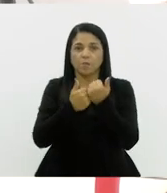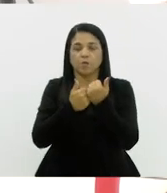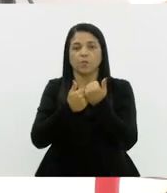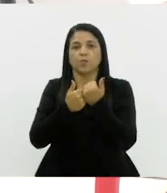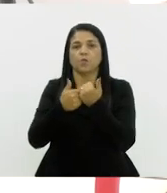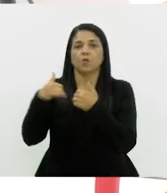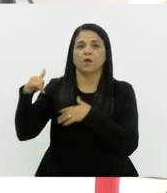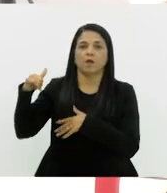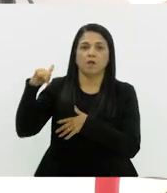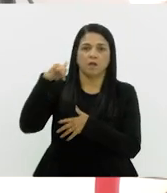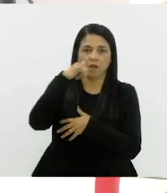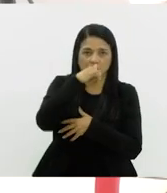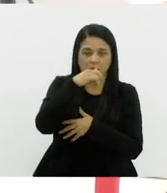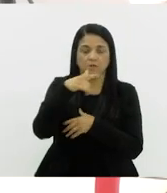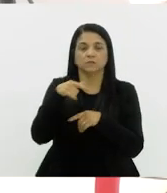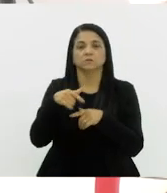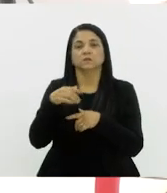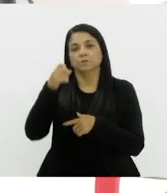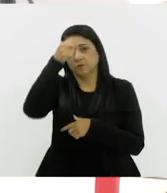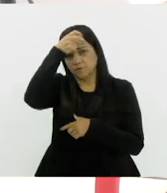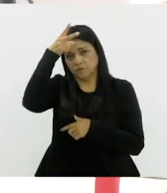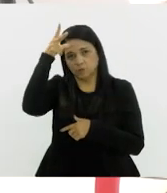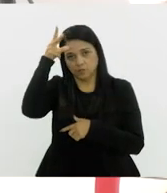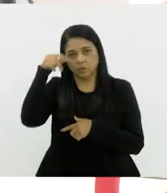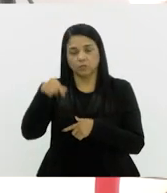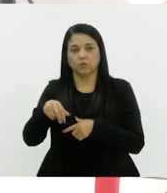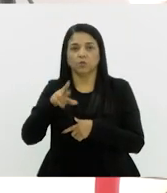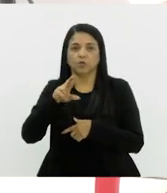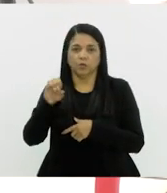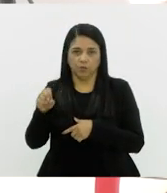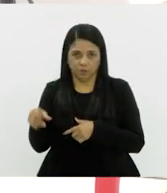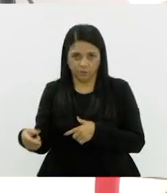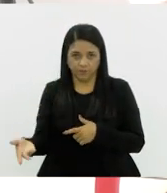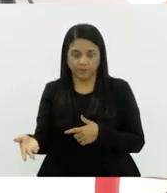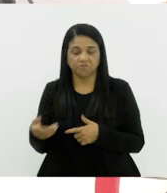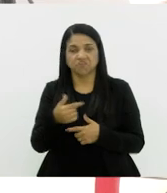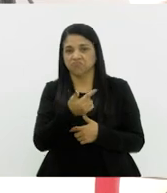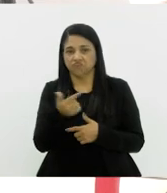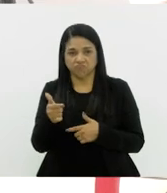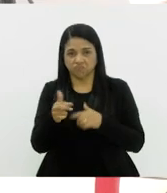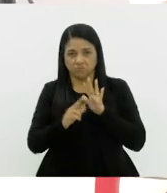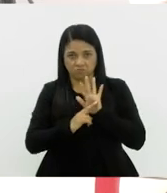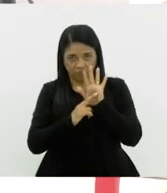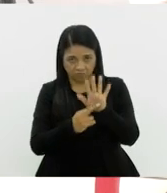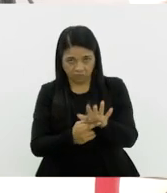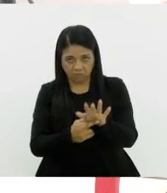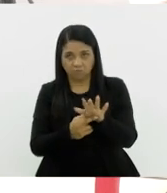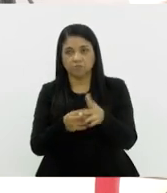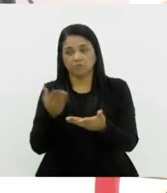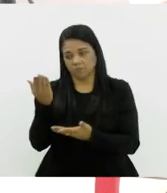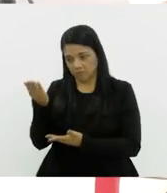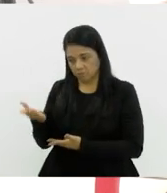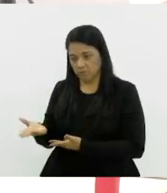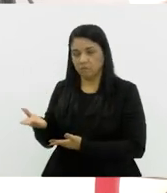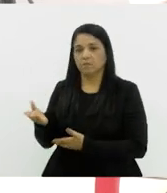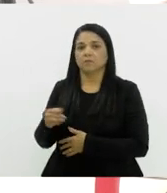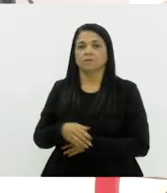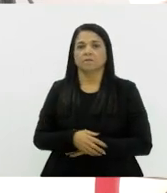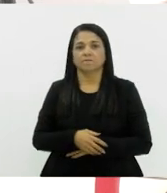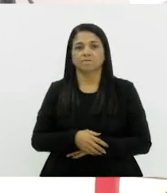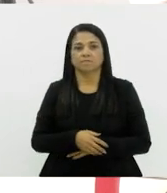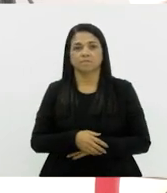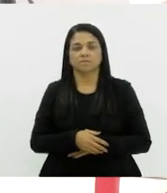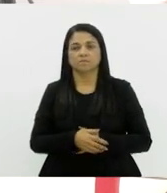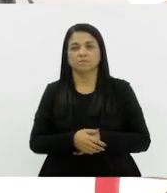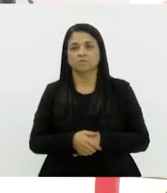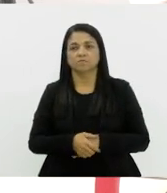Apoio Aéreo da Prefeitura do Rio de Janeiro. Então, não havendo outro representante, falará pela Prefeitura do Rio